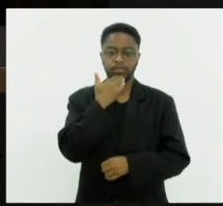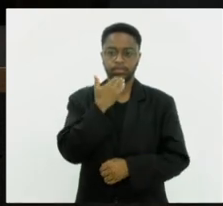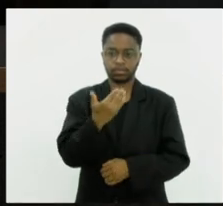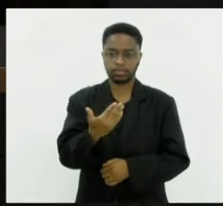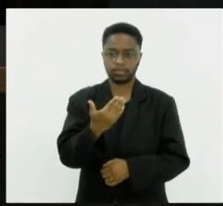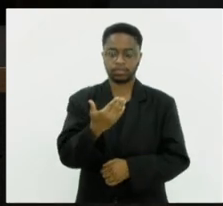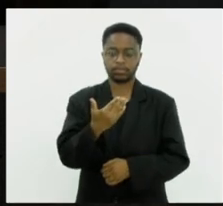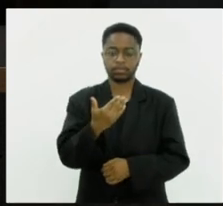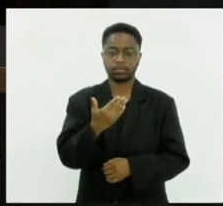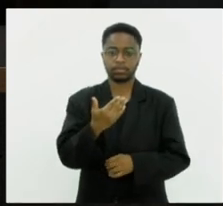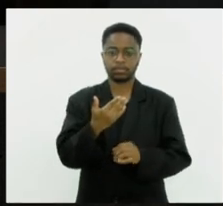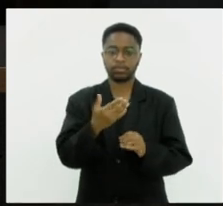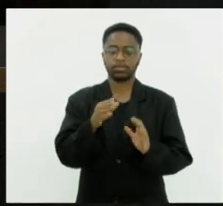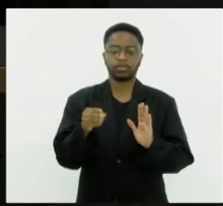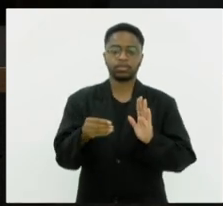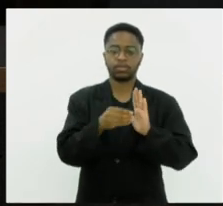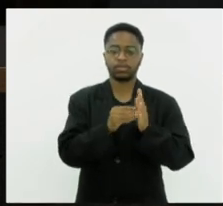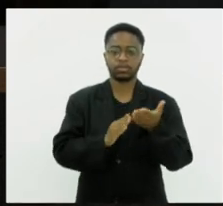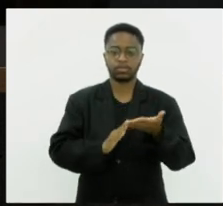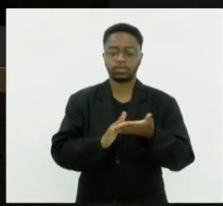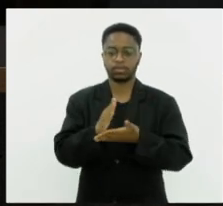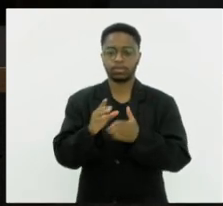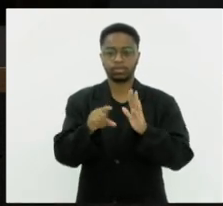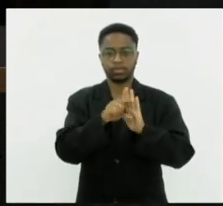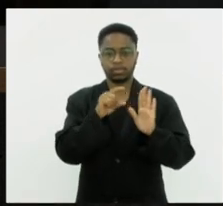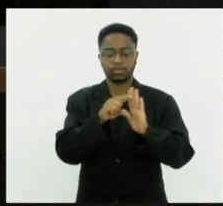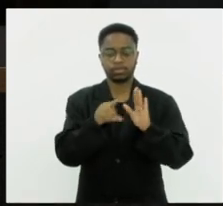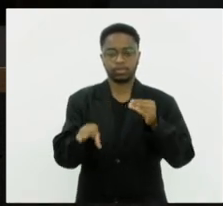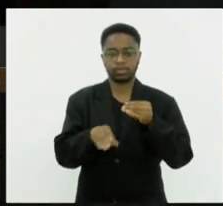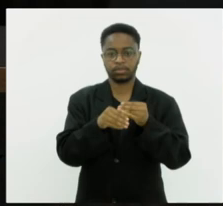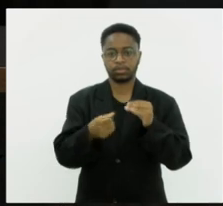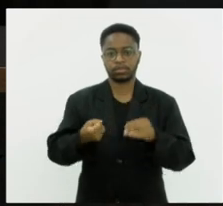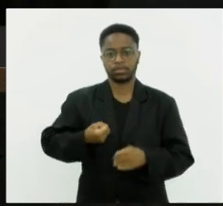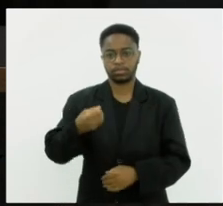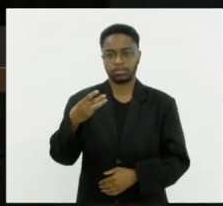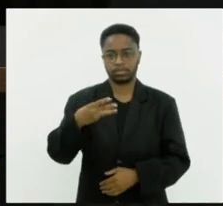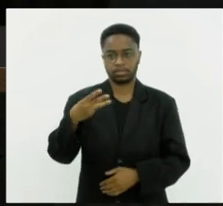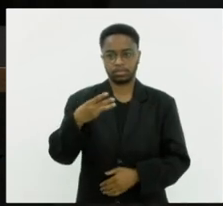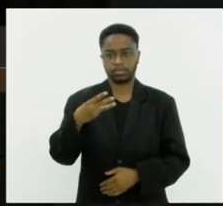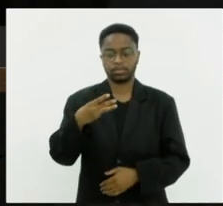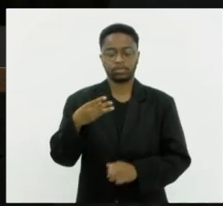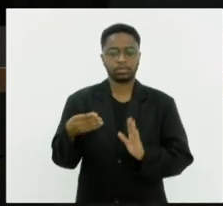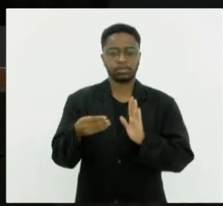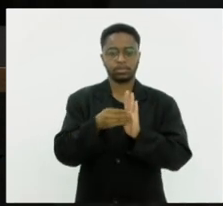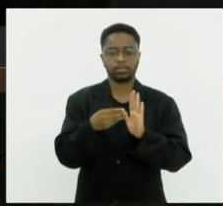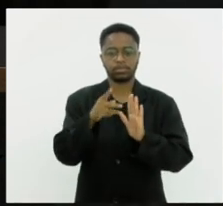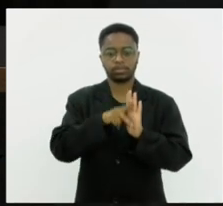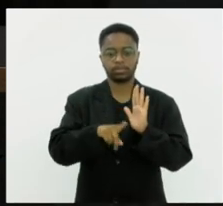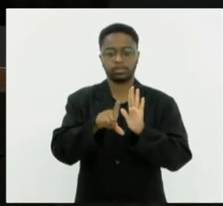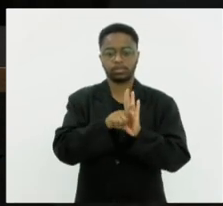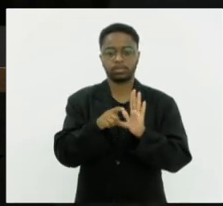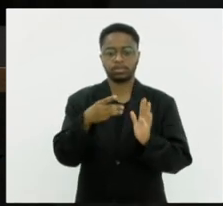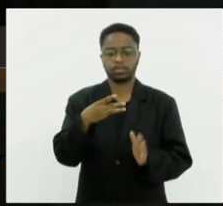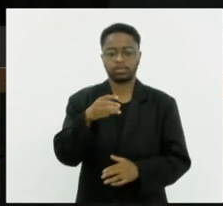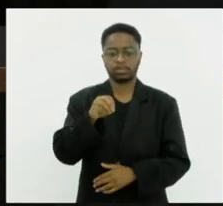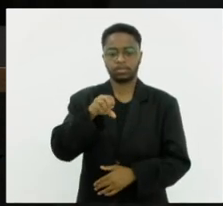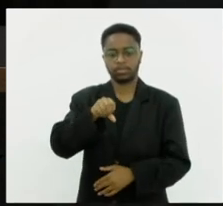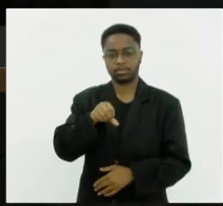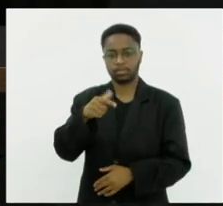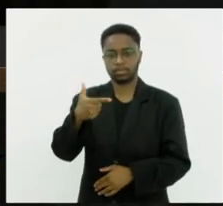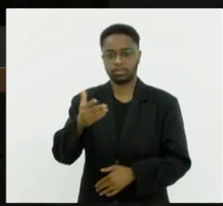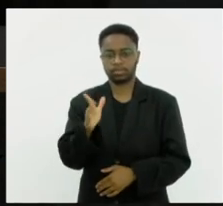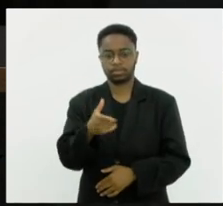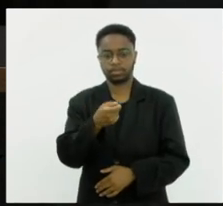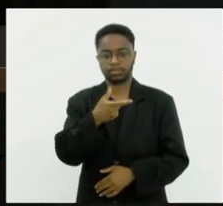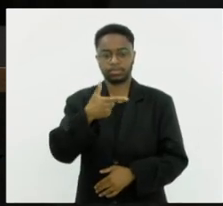de destaque para aprovação da emenda aditiva número 3, aposta ao projeto de lei 3092 de 24.